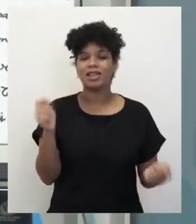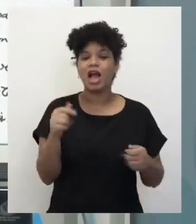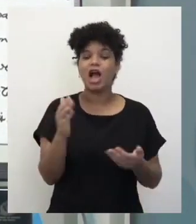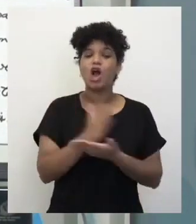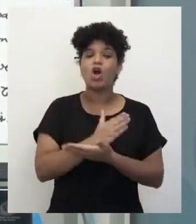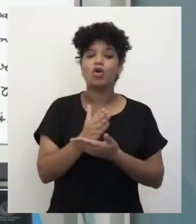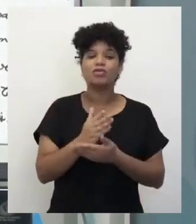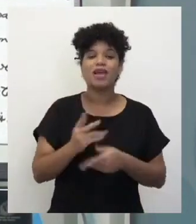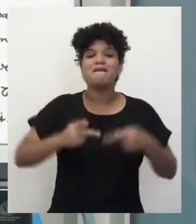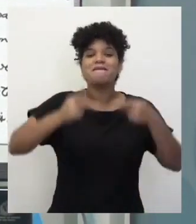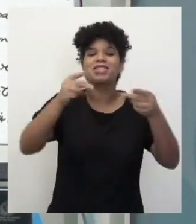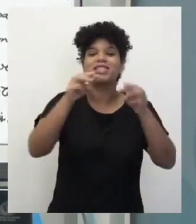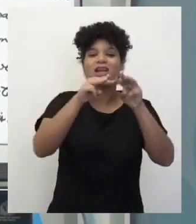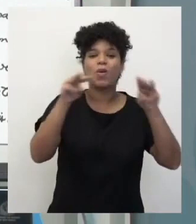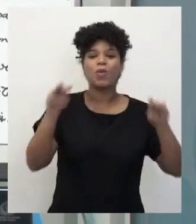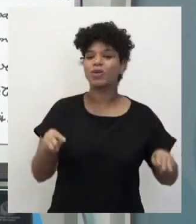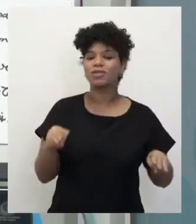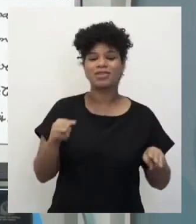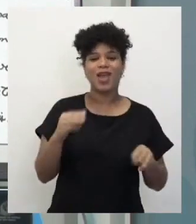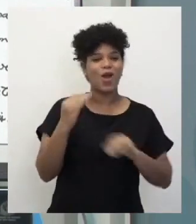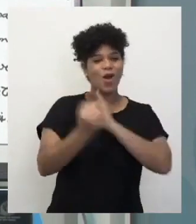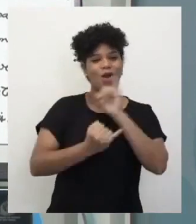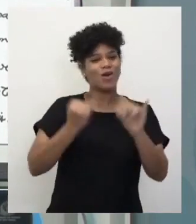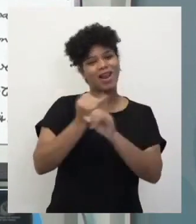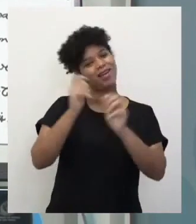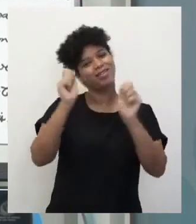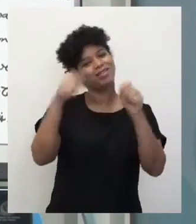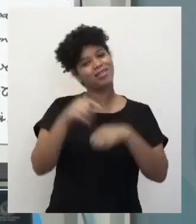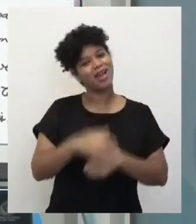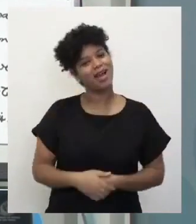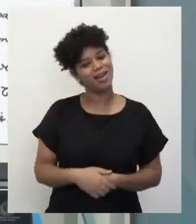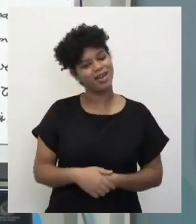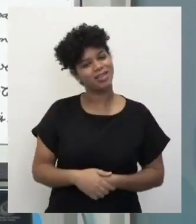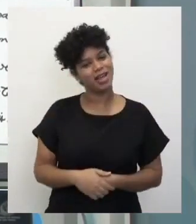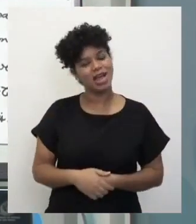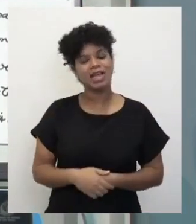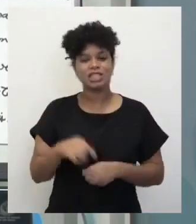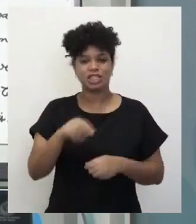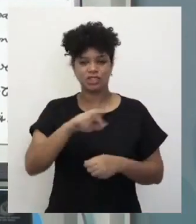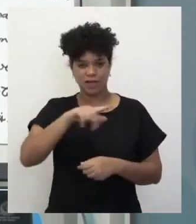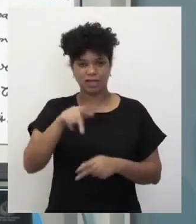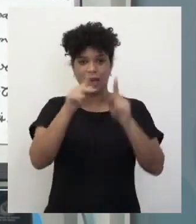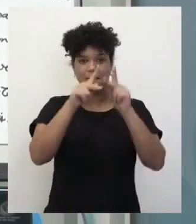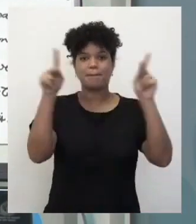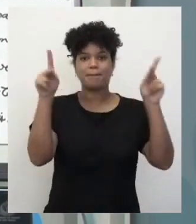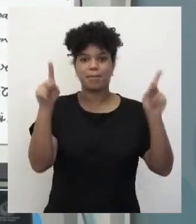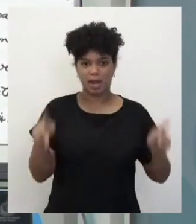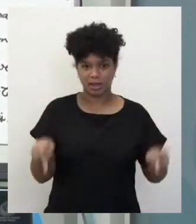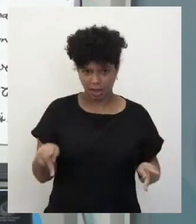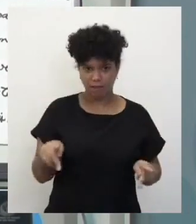vai apreciar as exposições que estão lá nos museus? Através das visitas